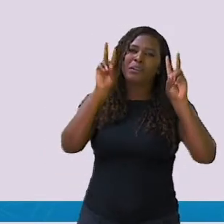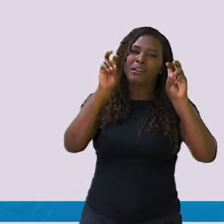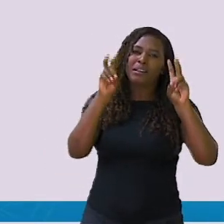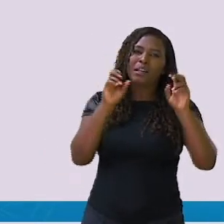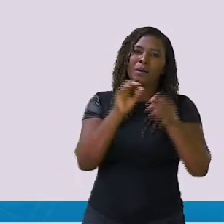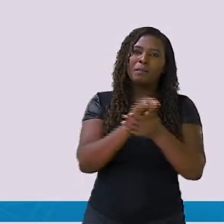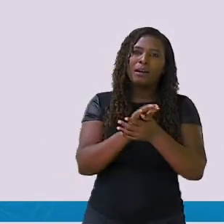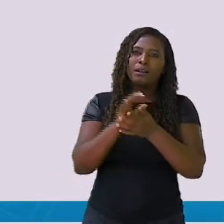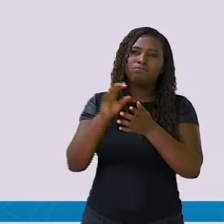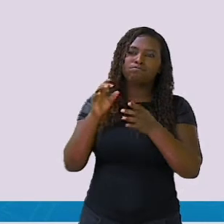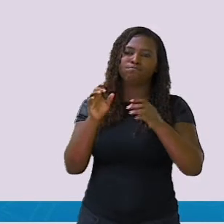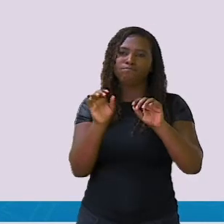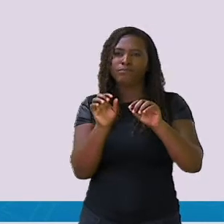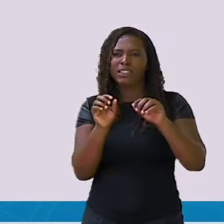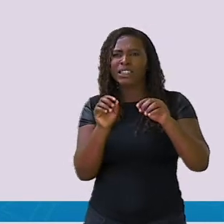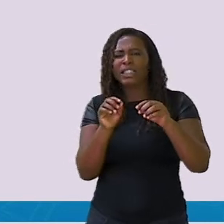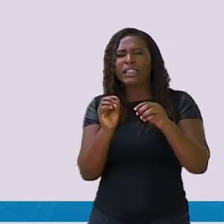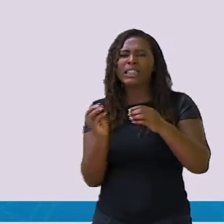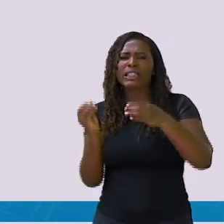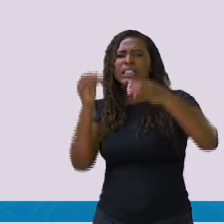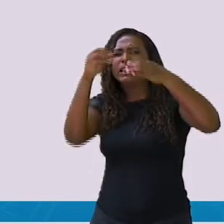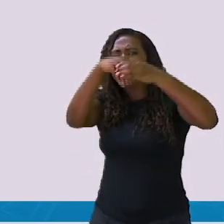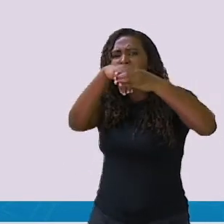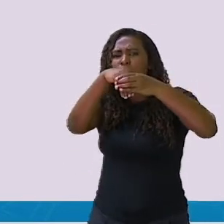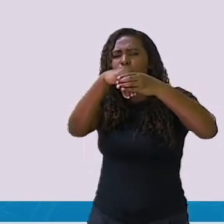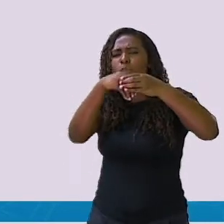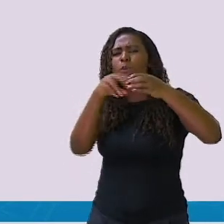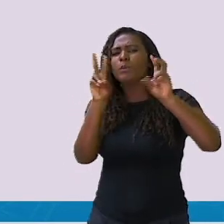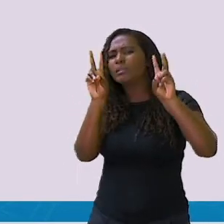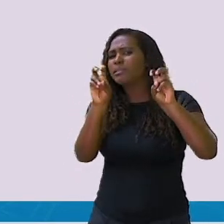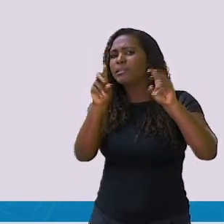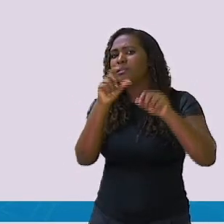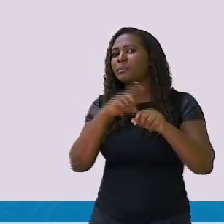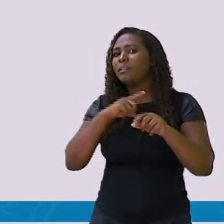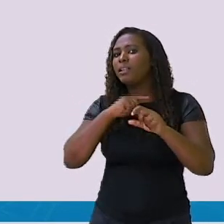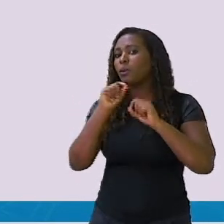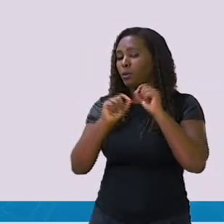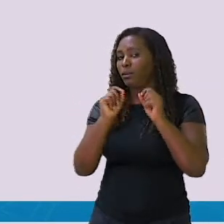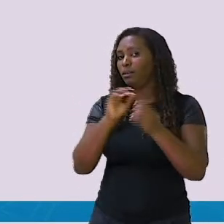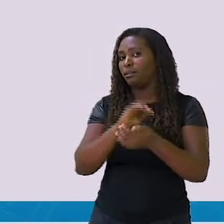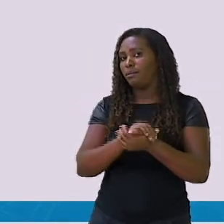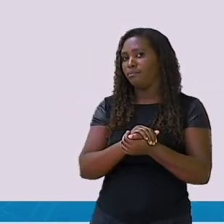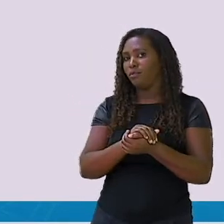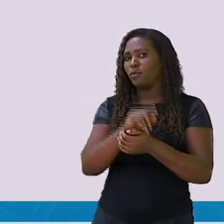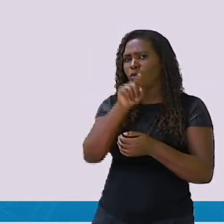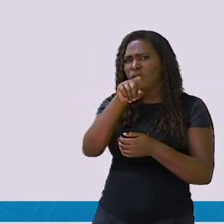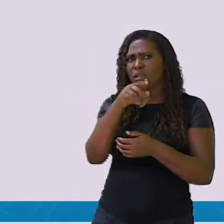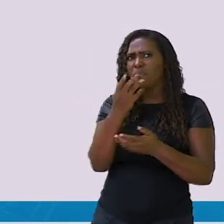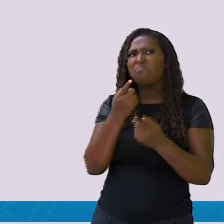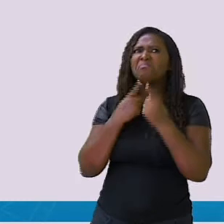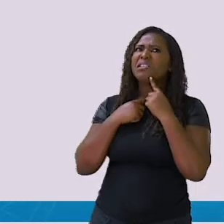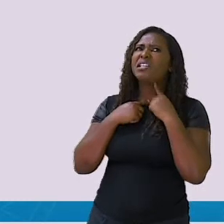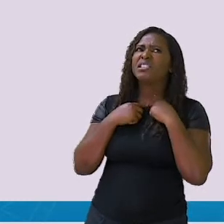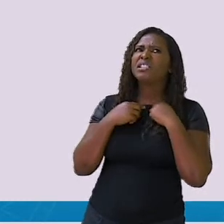né? Dentro dos meios de transporte, você quer falar de quê? Você quer